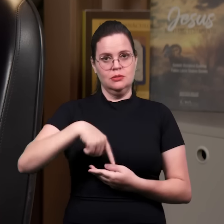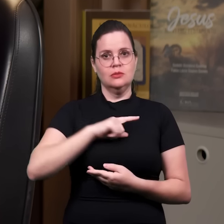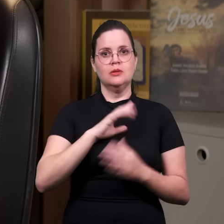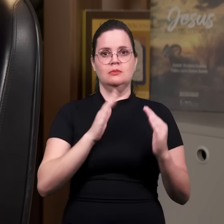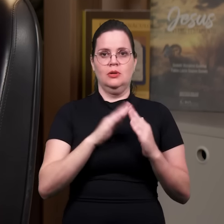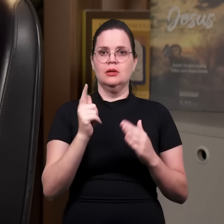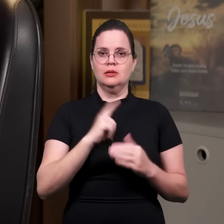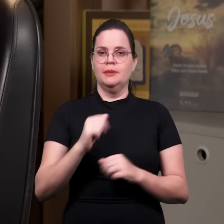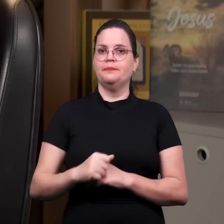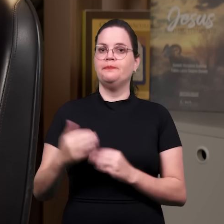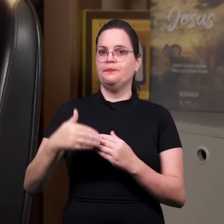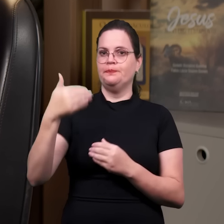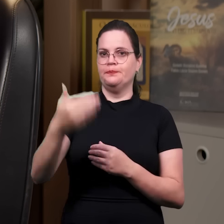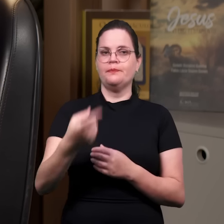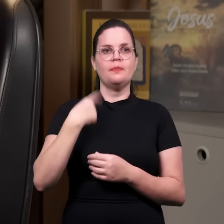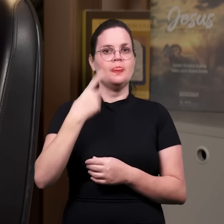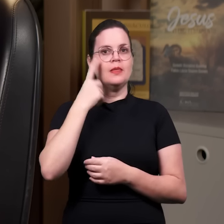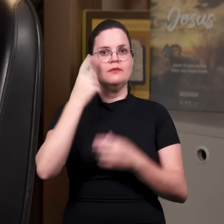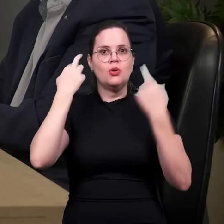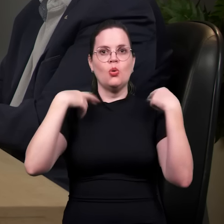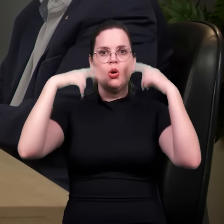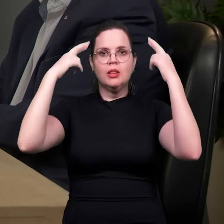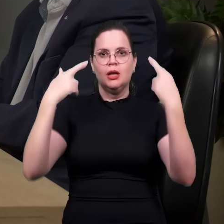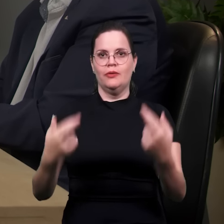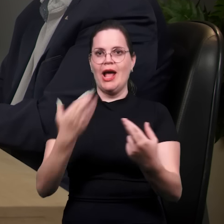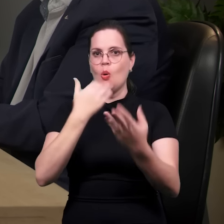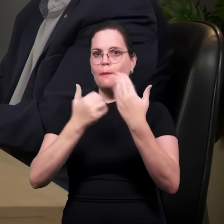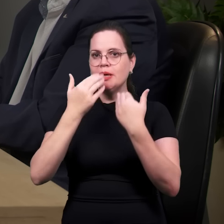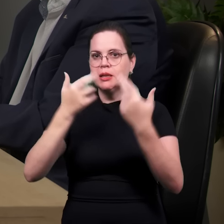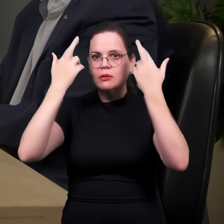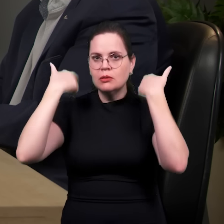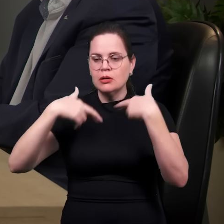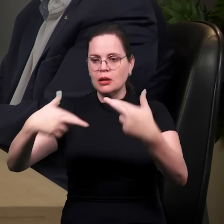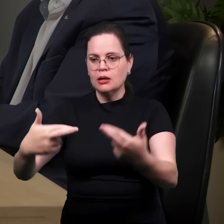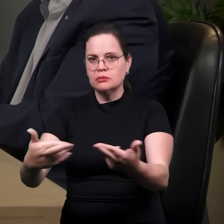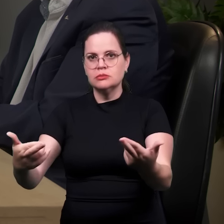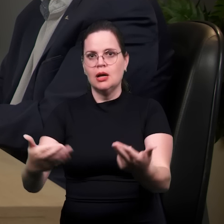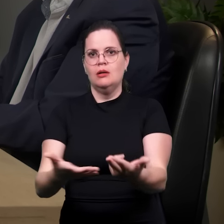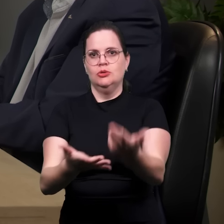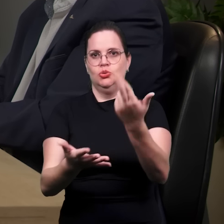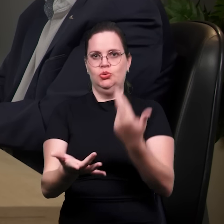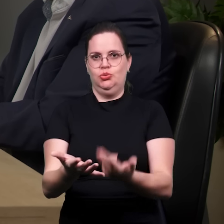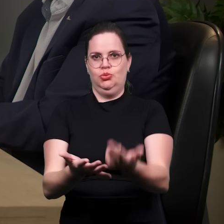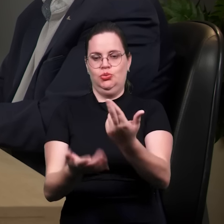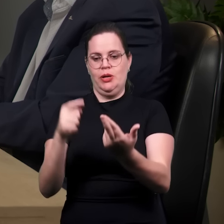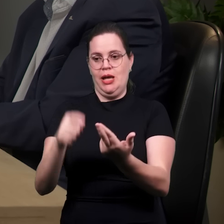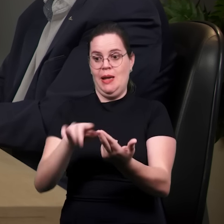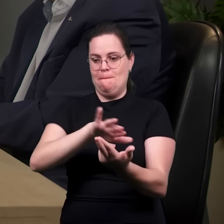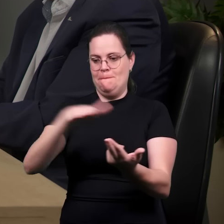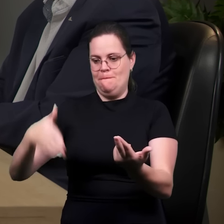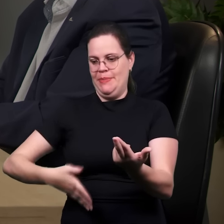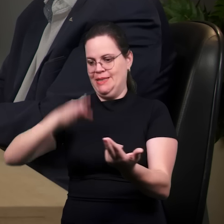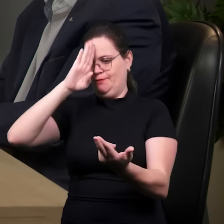vamos ver o Cordeiro como alimento. Então o Cordeiro, ele foi o centro